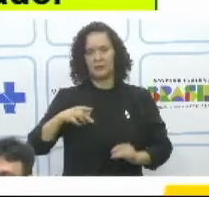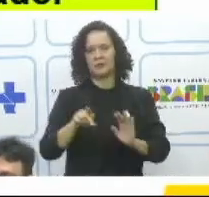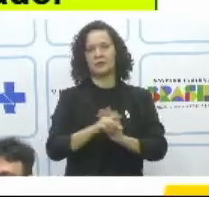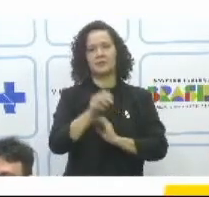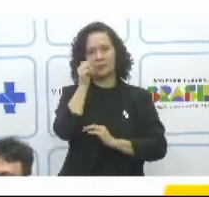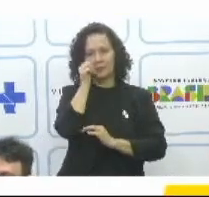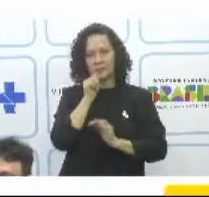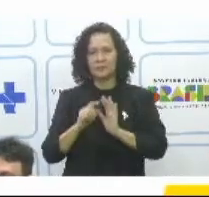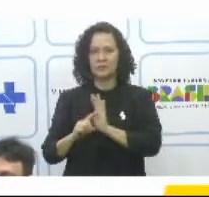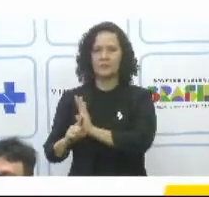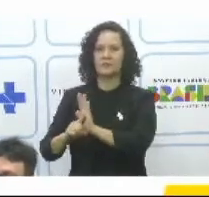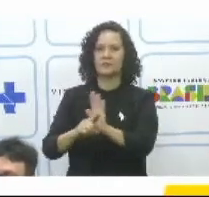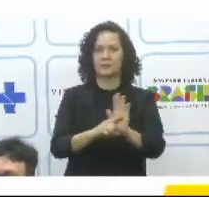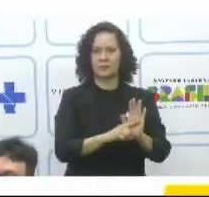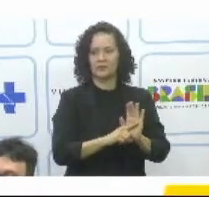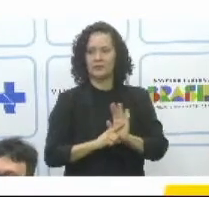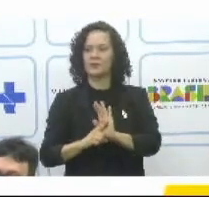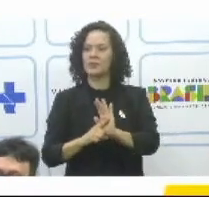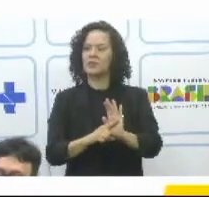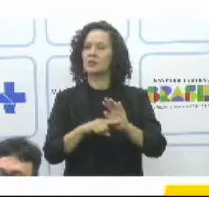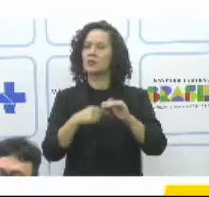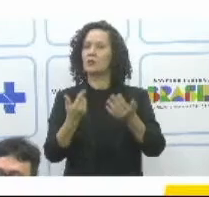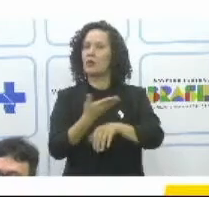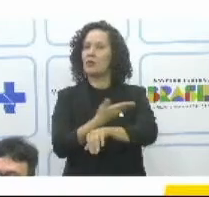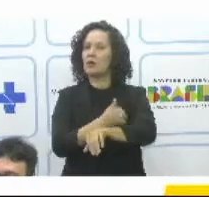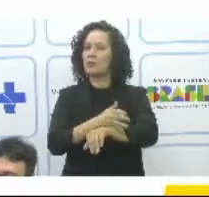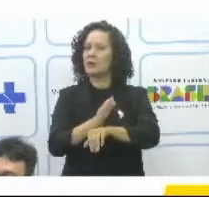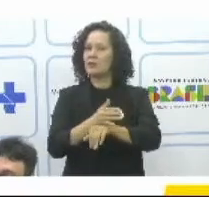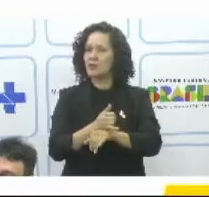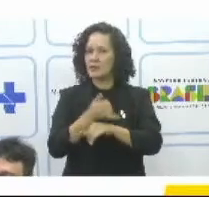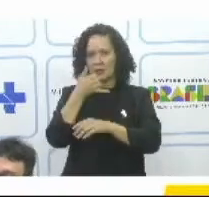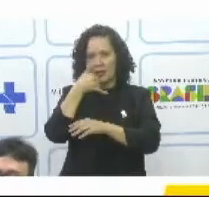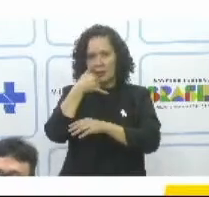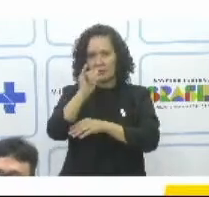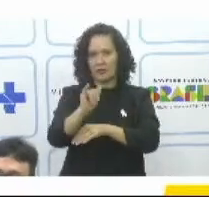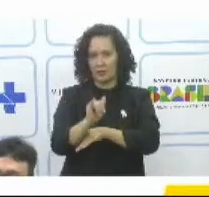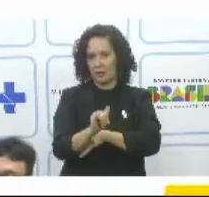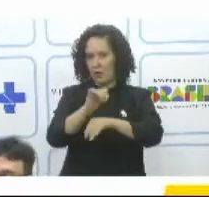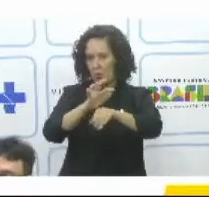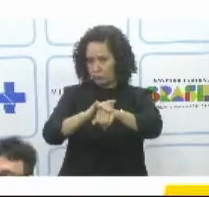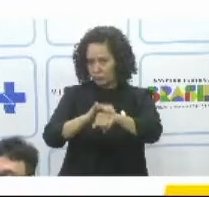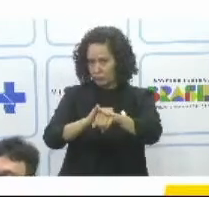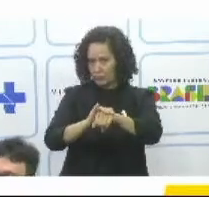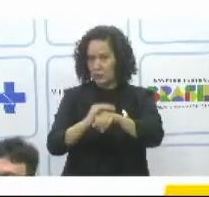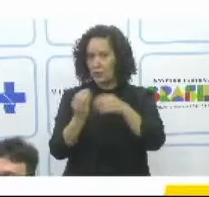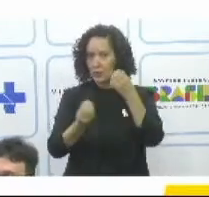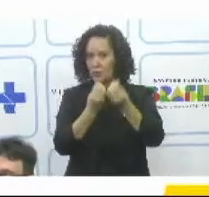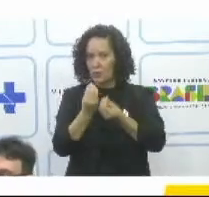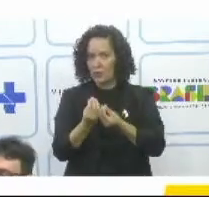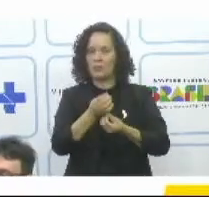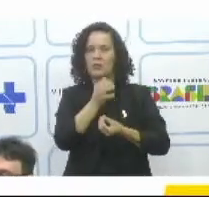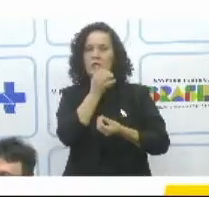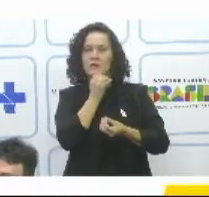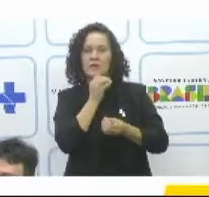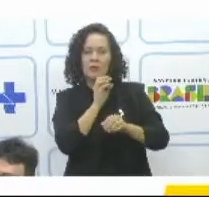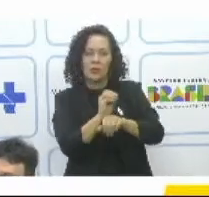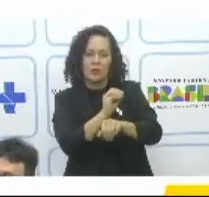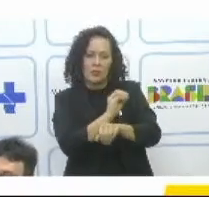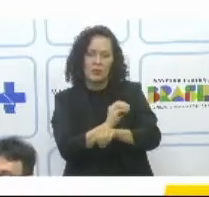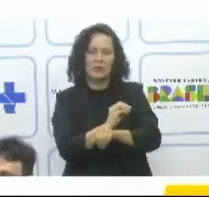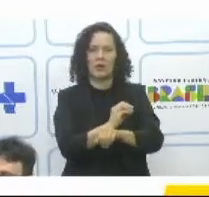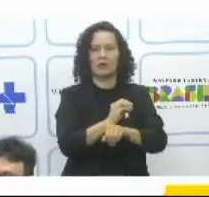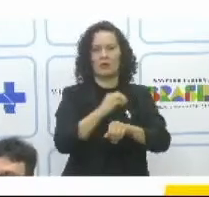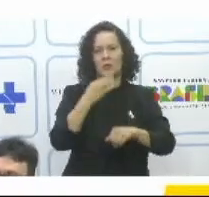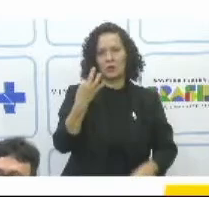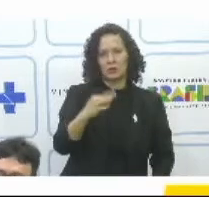né, trazendo as práticas integrativas para uso em condições importantes, né, como manejo da dor, a saúde materna